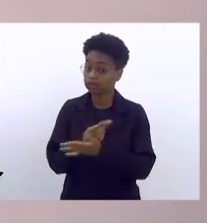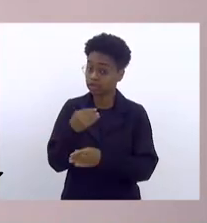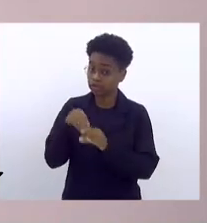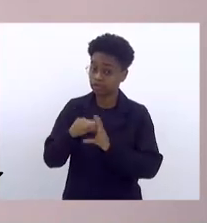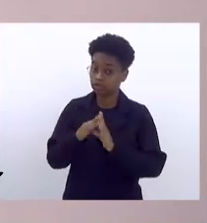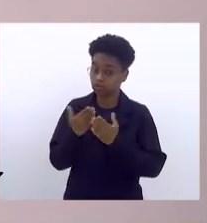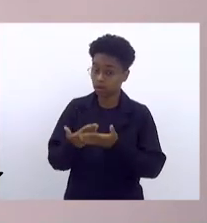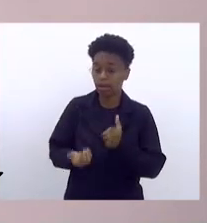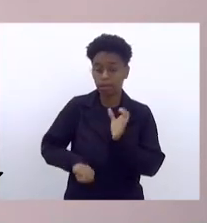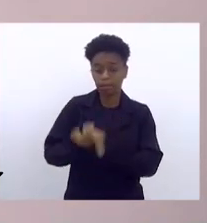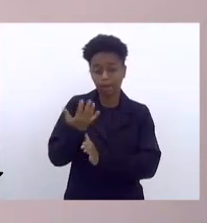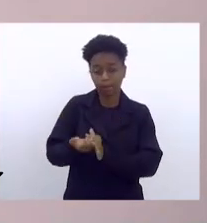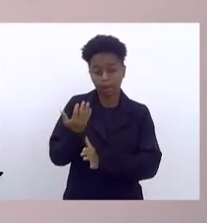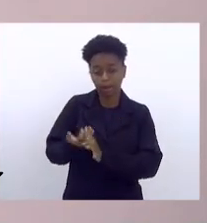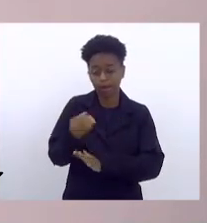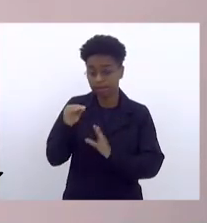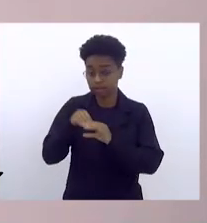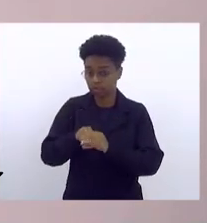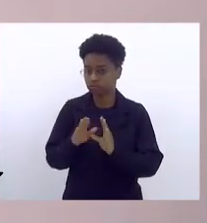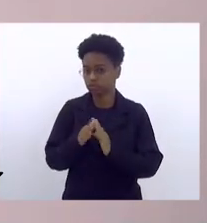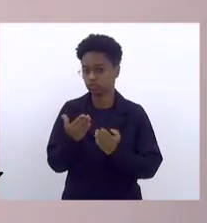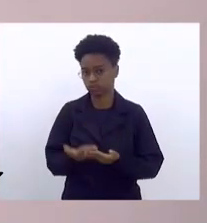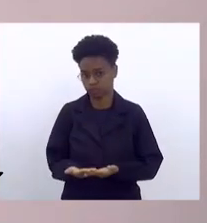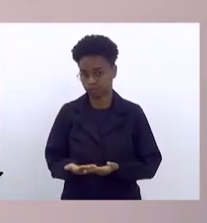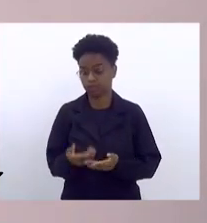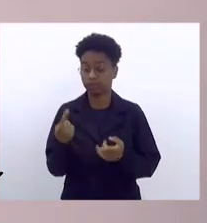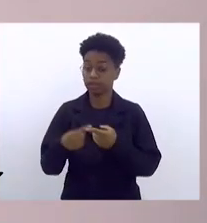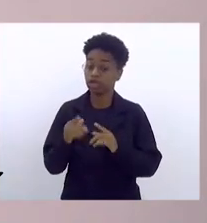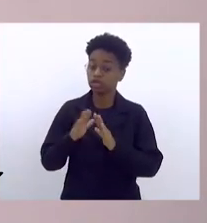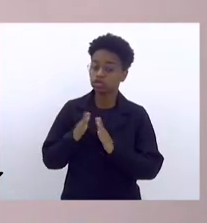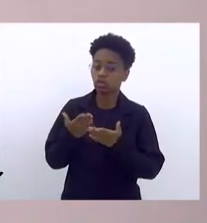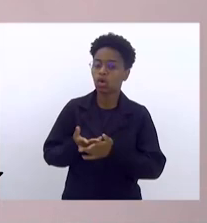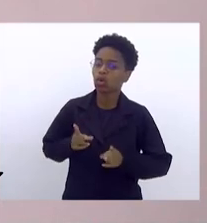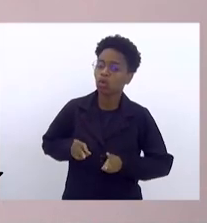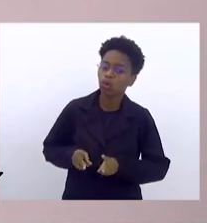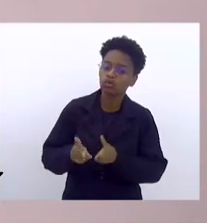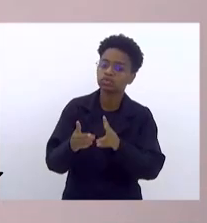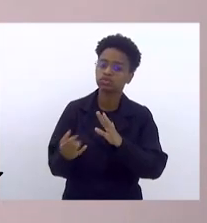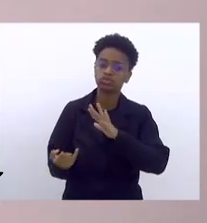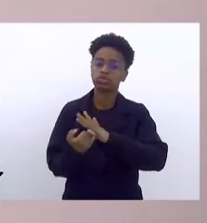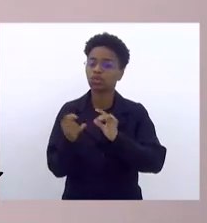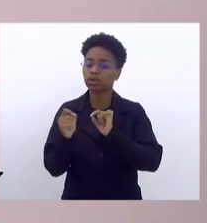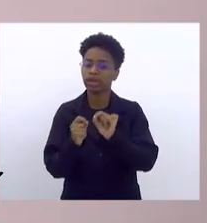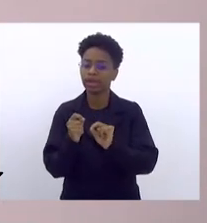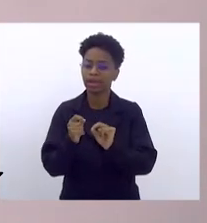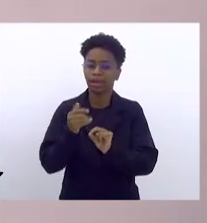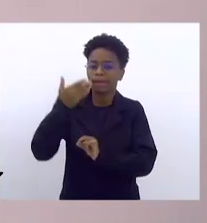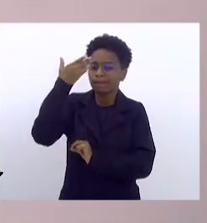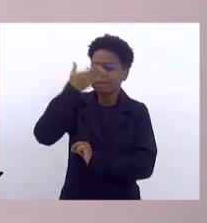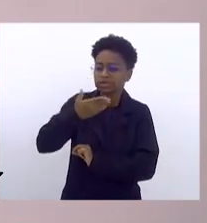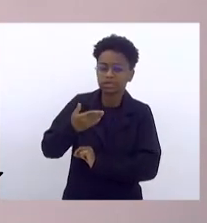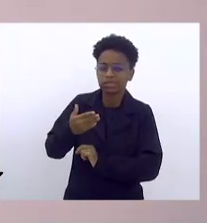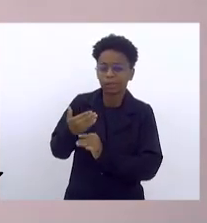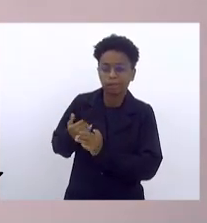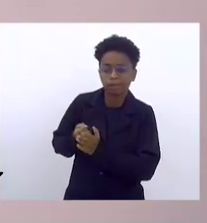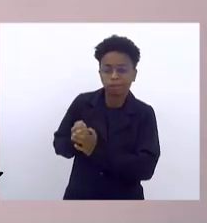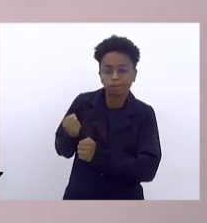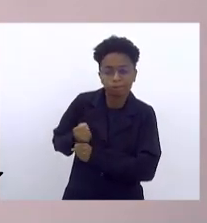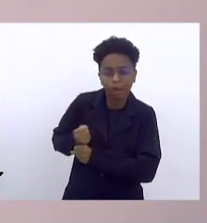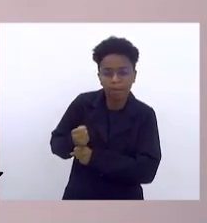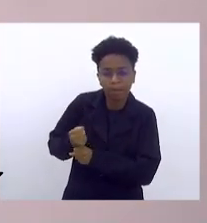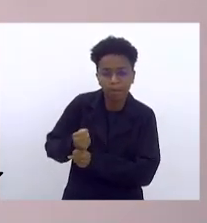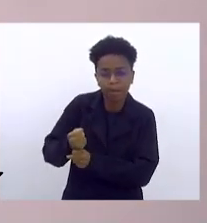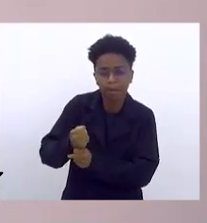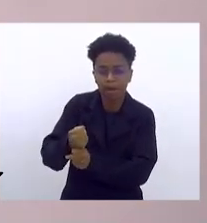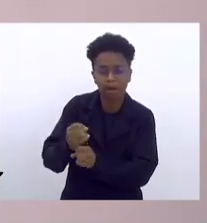que se produz na escola a escola continua sendo a instituição de mais longa presença na vida dos brasileiros e